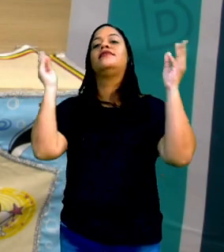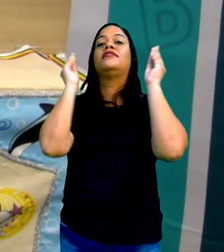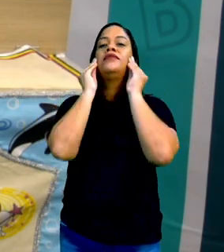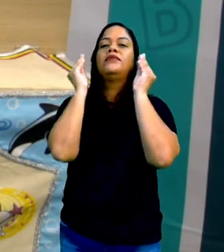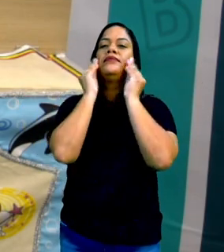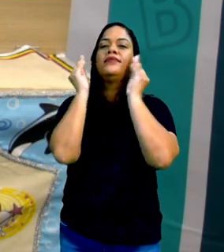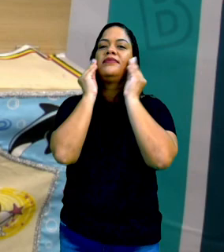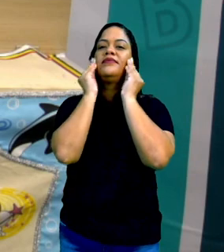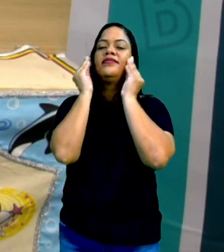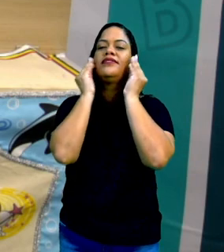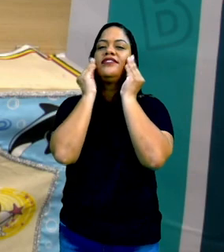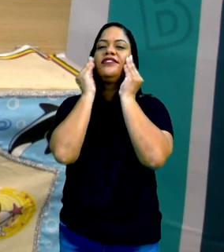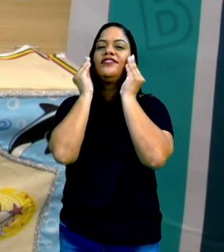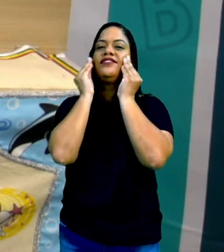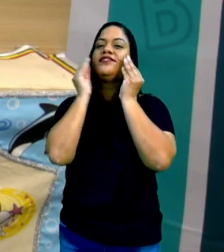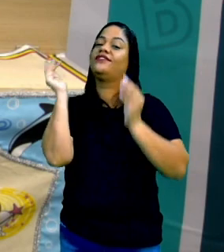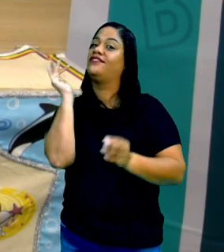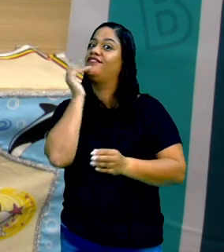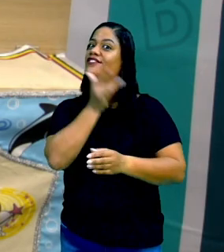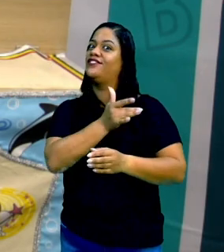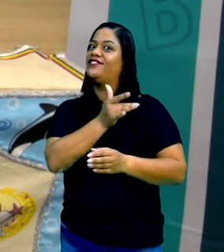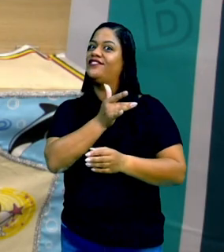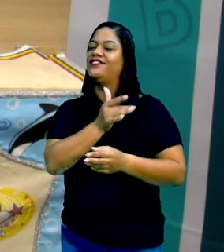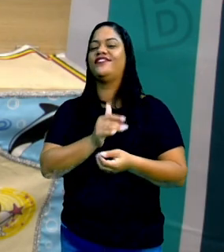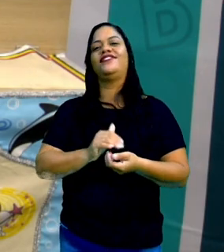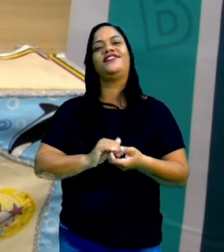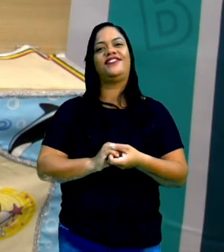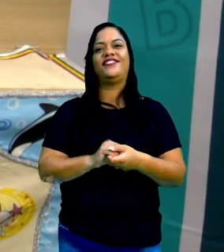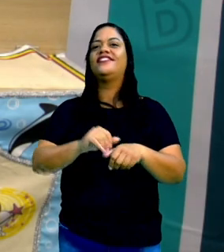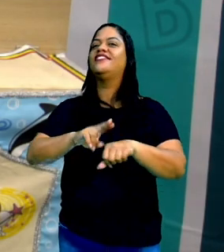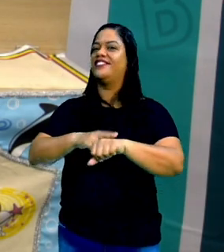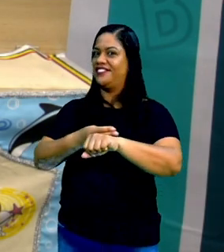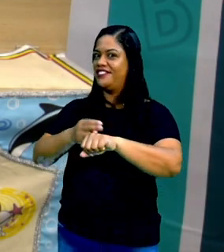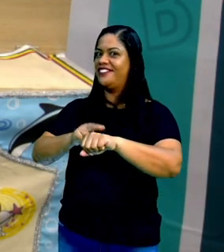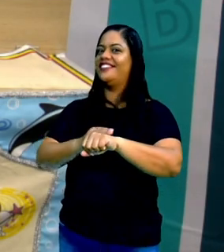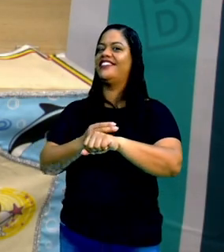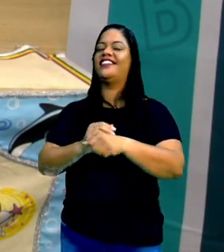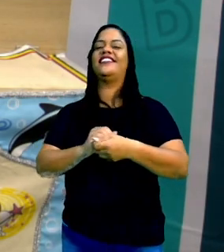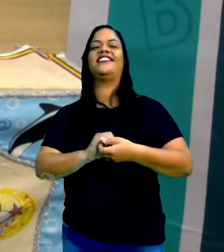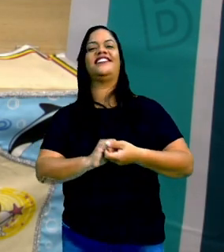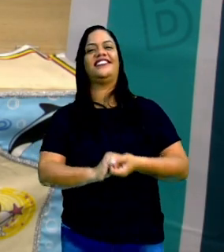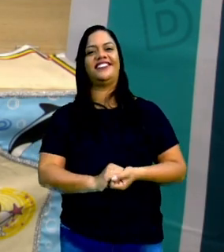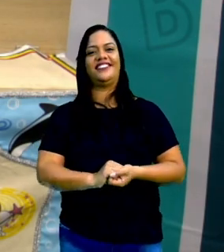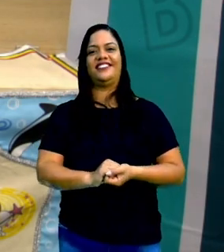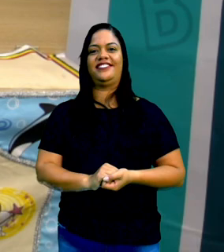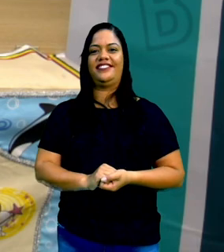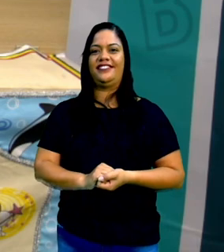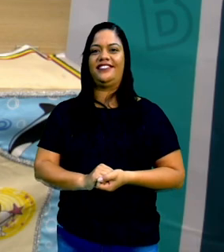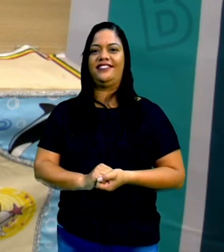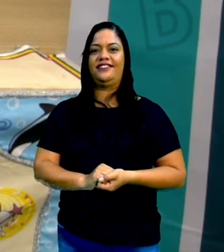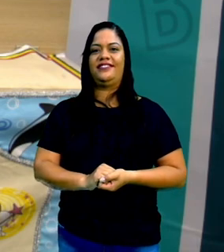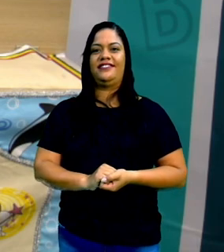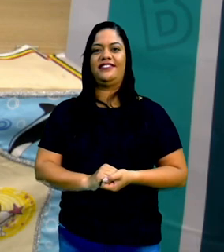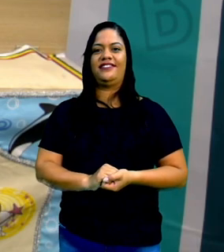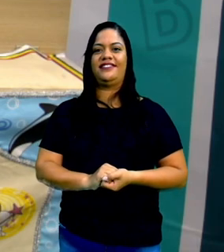beijo bem gostoso com sabor de quê? De chocolate. Isso mesmo, tá,